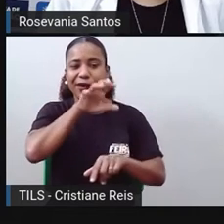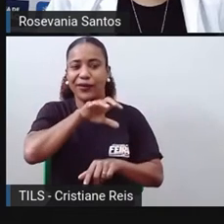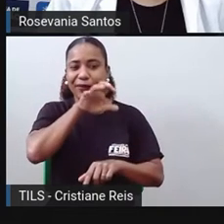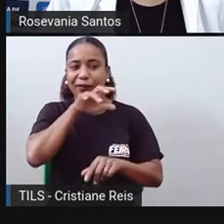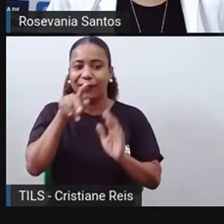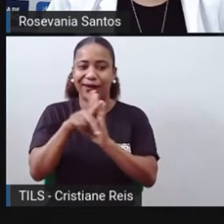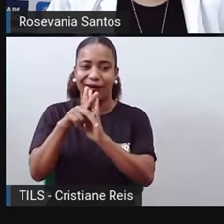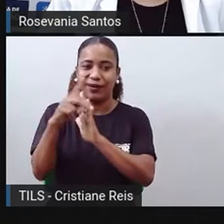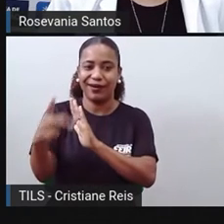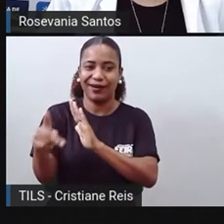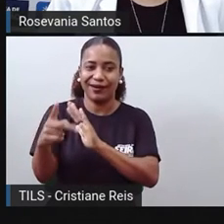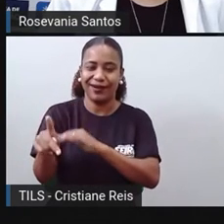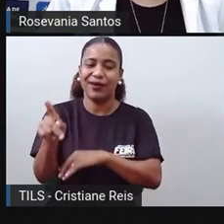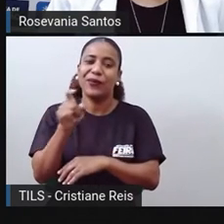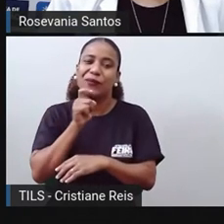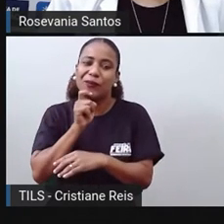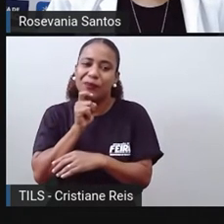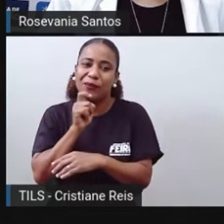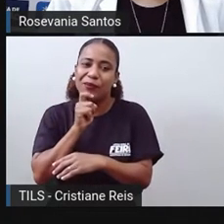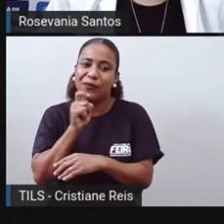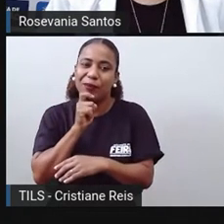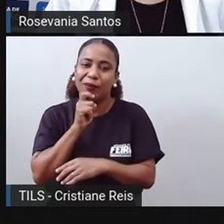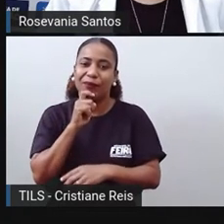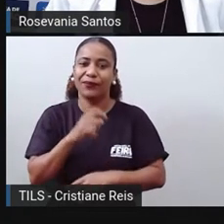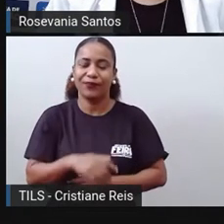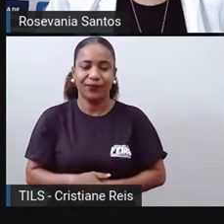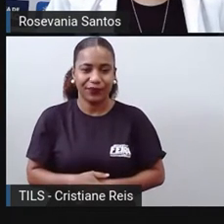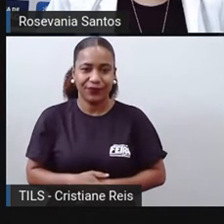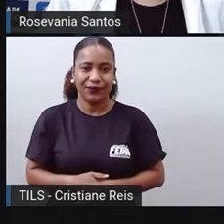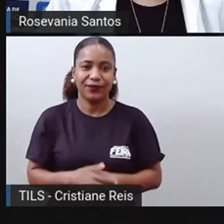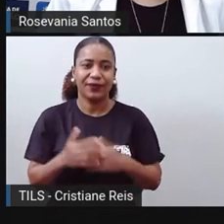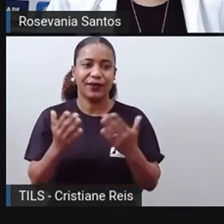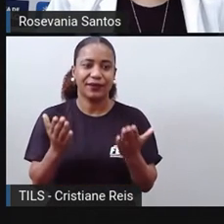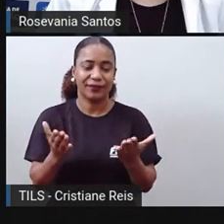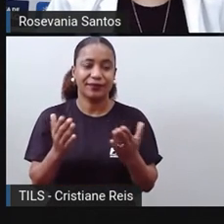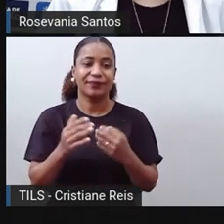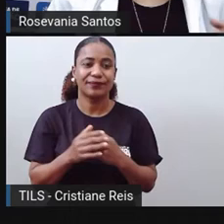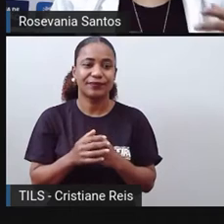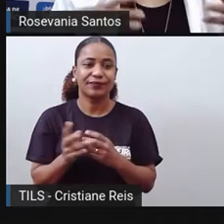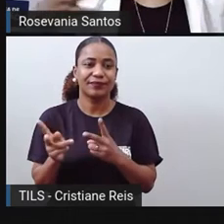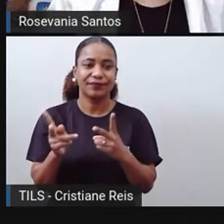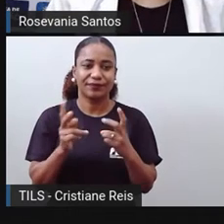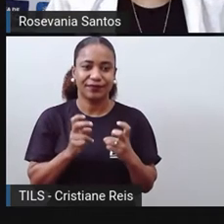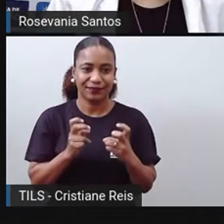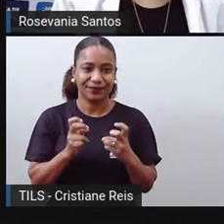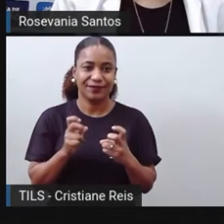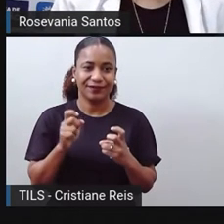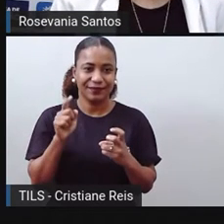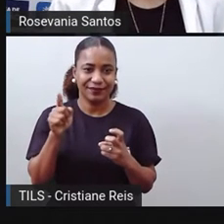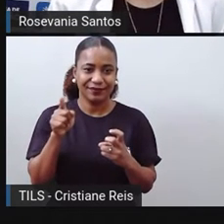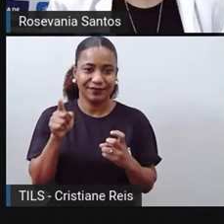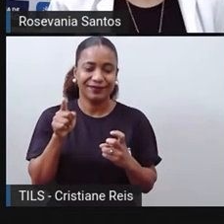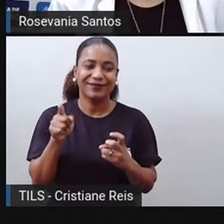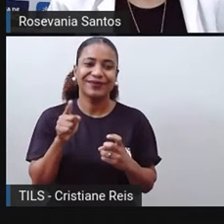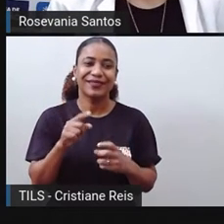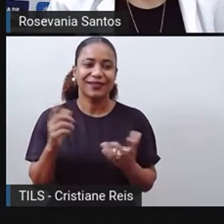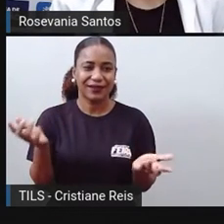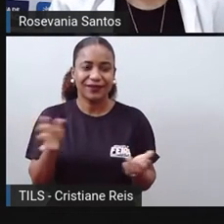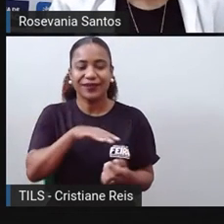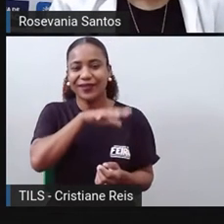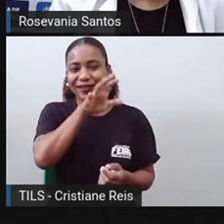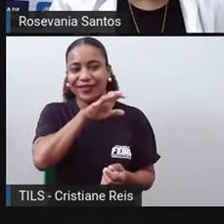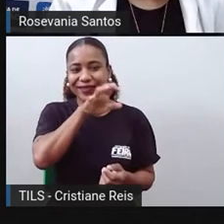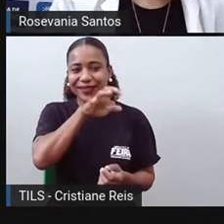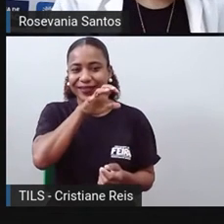caso do Polo Sul, né, quando a gente fala do continente da Antártida, a gente vai perceber que o animalzinho, né, que chama mais atenção